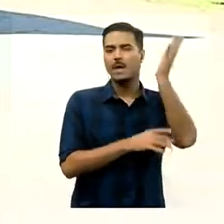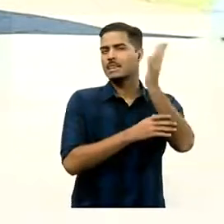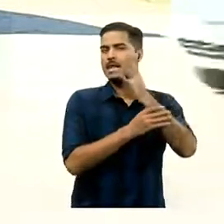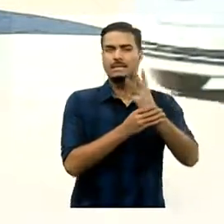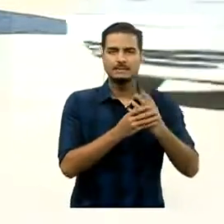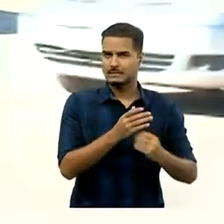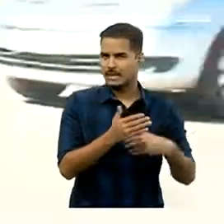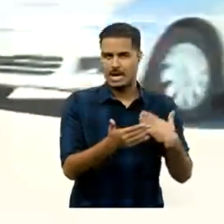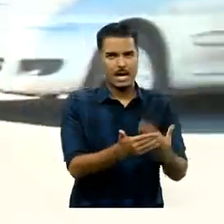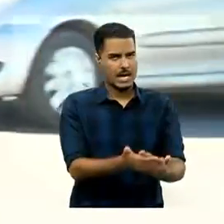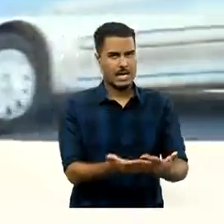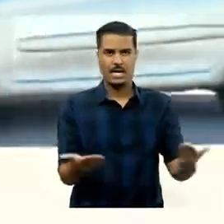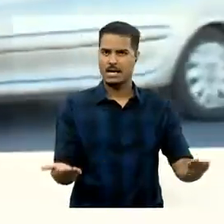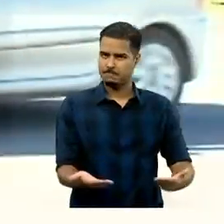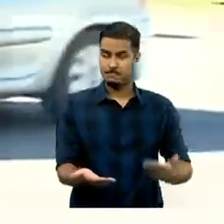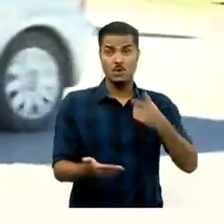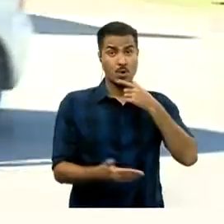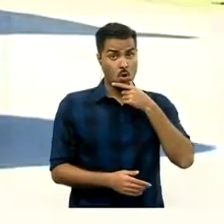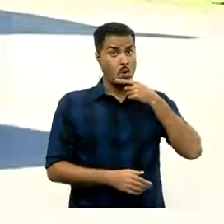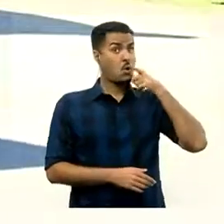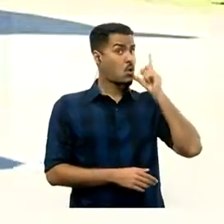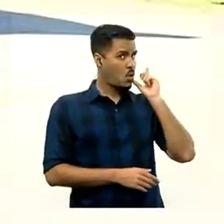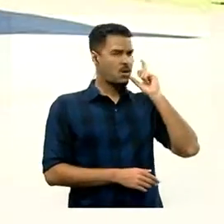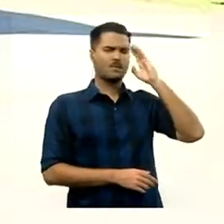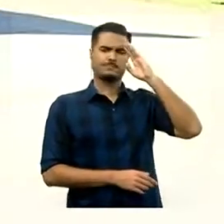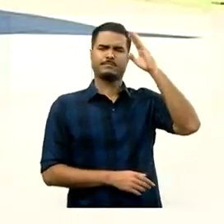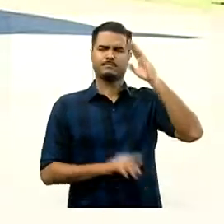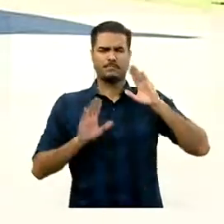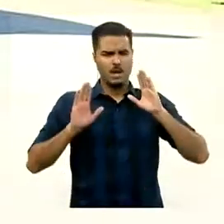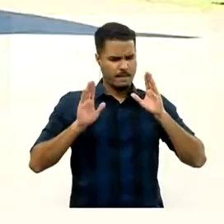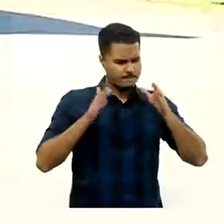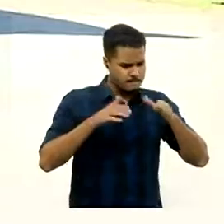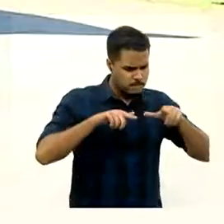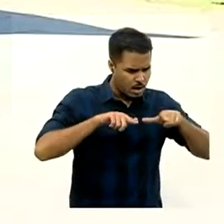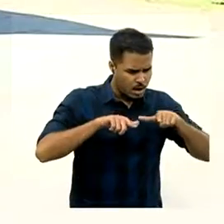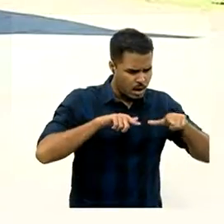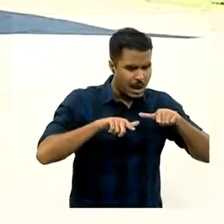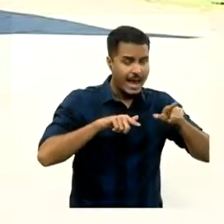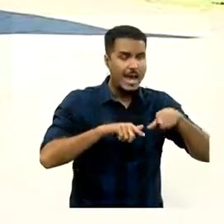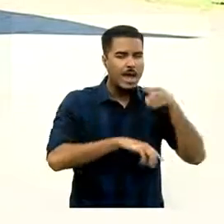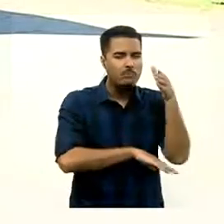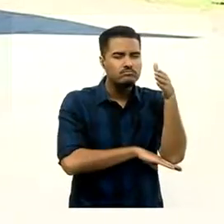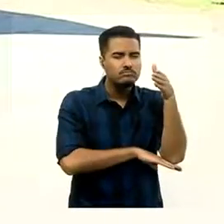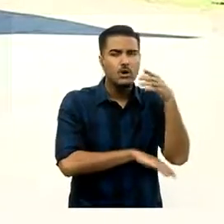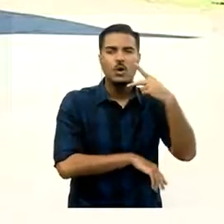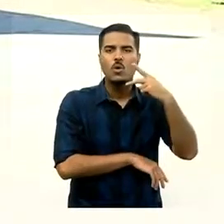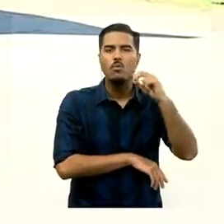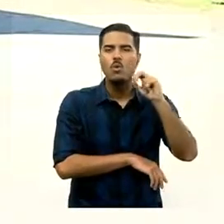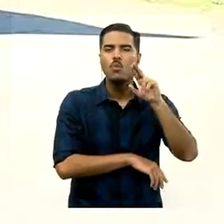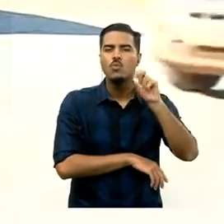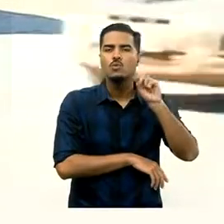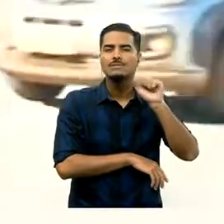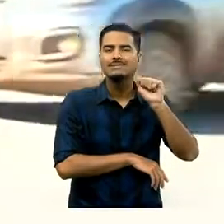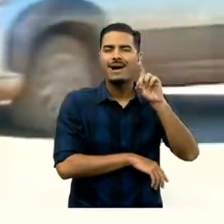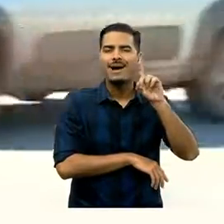Ontem as ações se focaram muito na região da pousada, e a pousada que foi